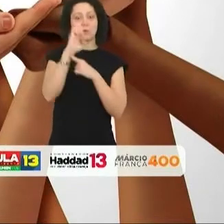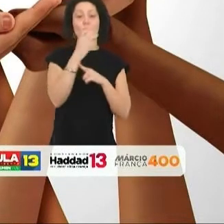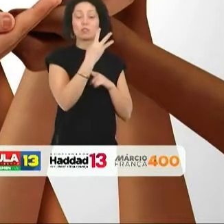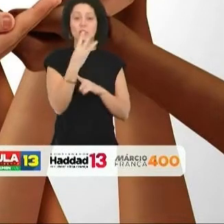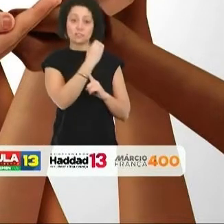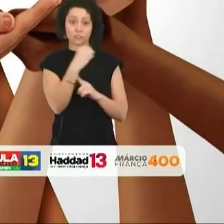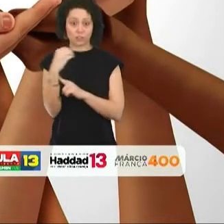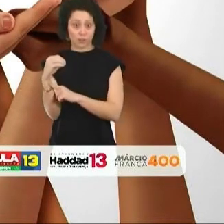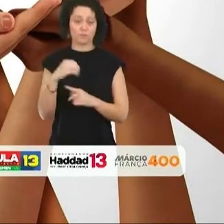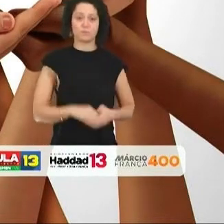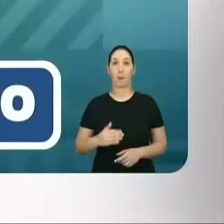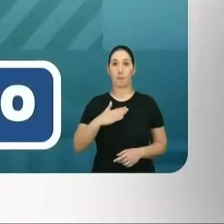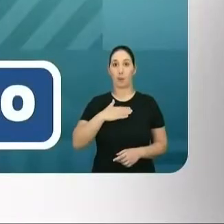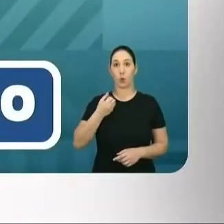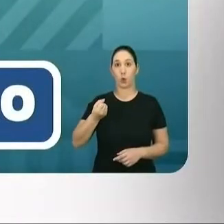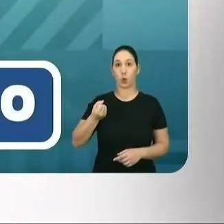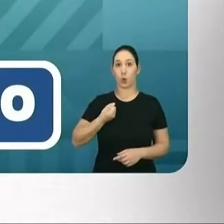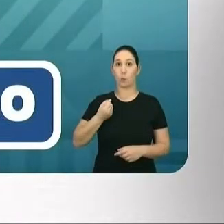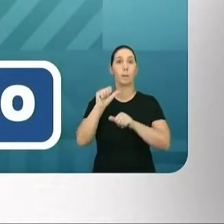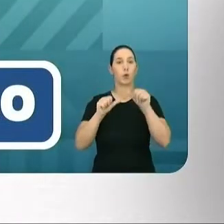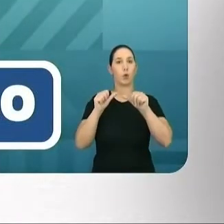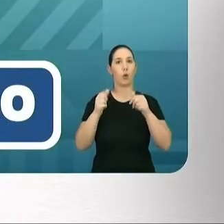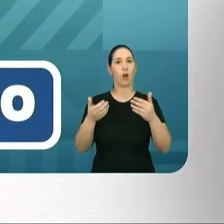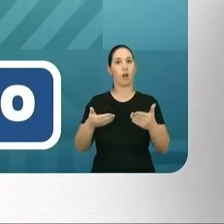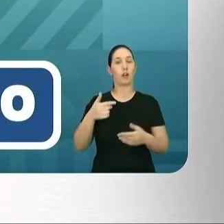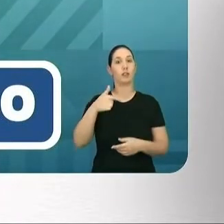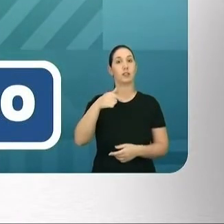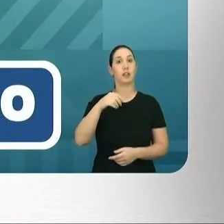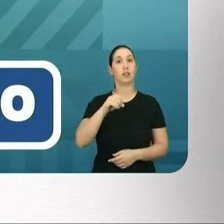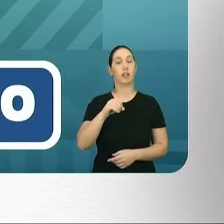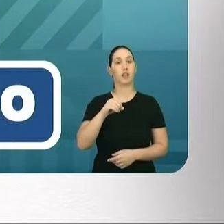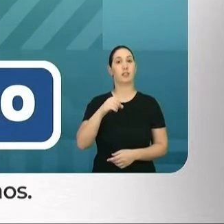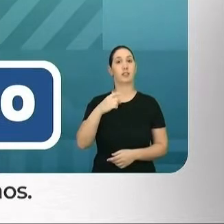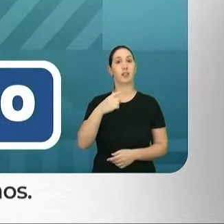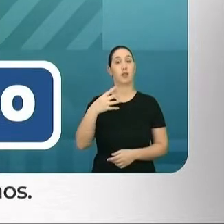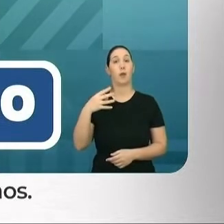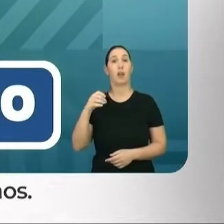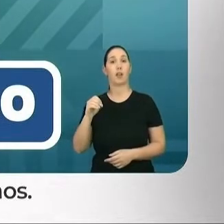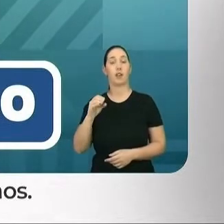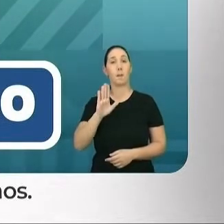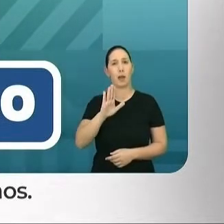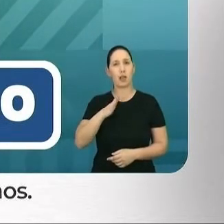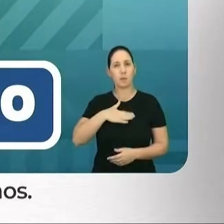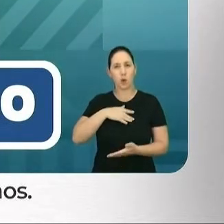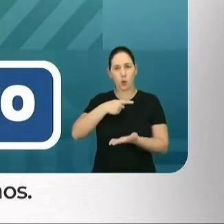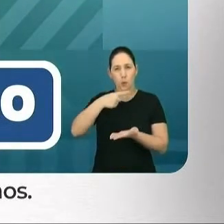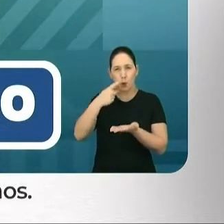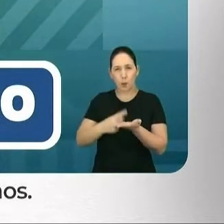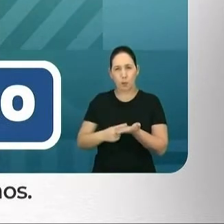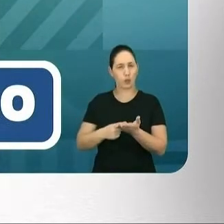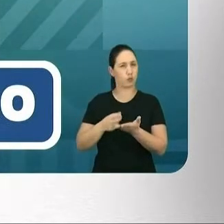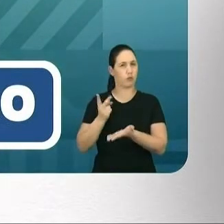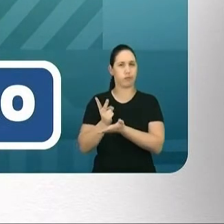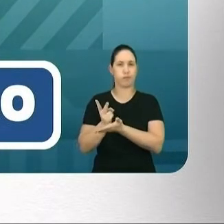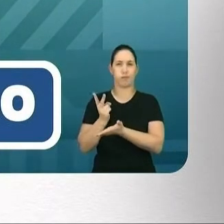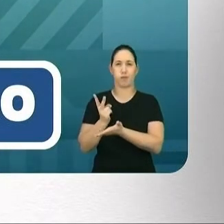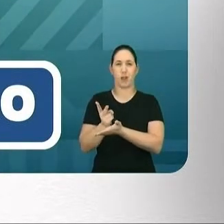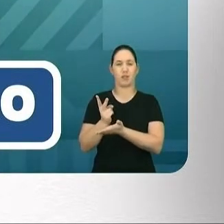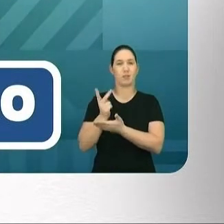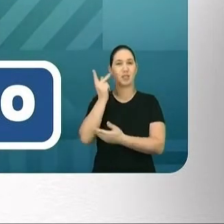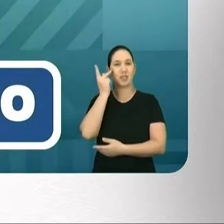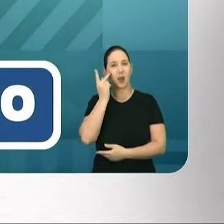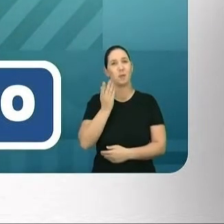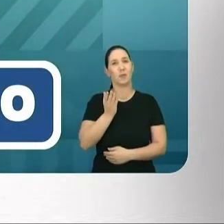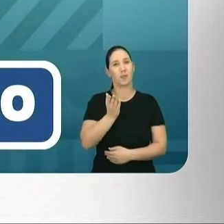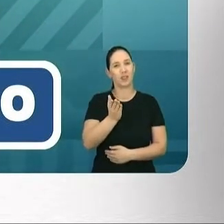estadual 43000. Meu número mudou, agora é 70-140, mas os meus compromissos são os mesmos, por São Paulo e